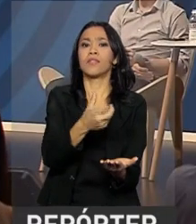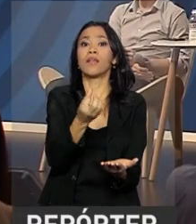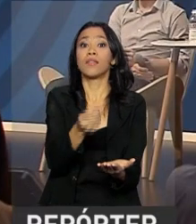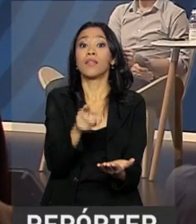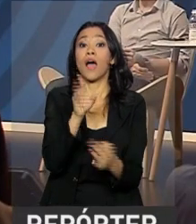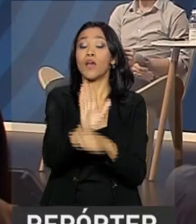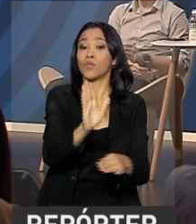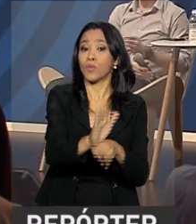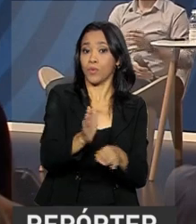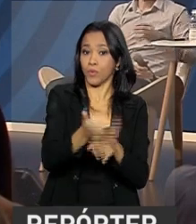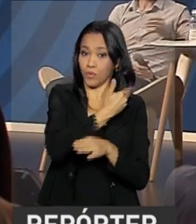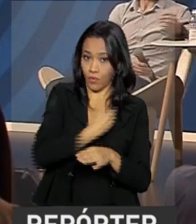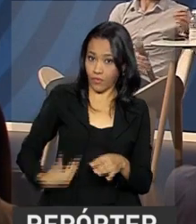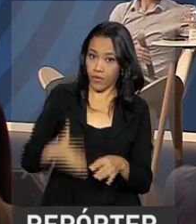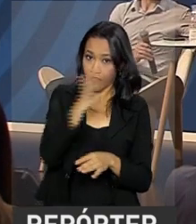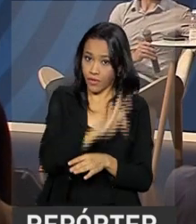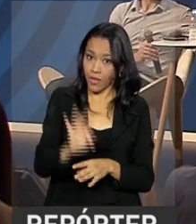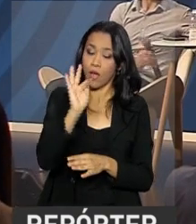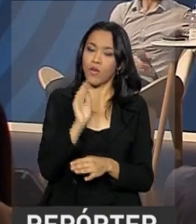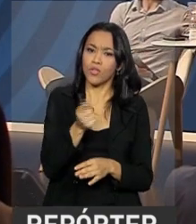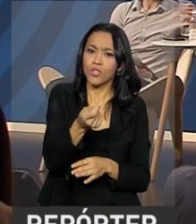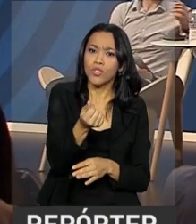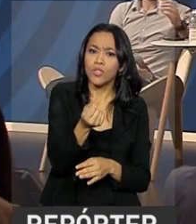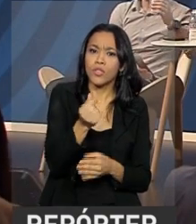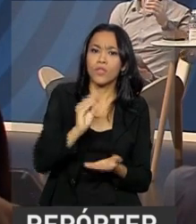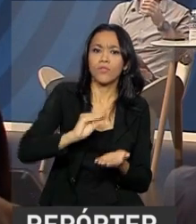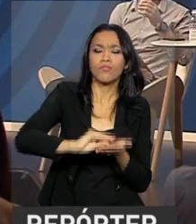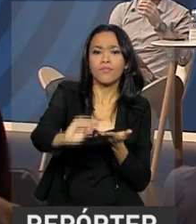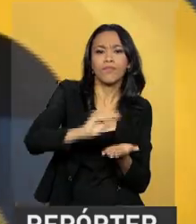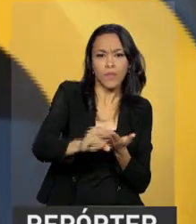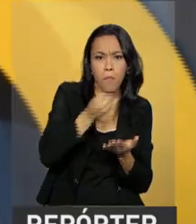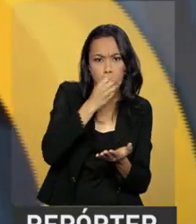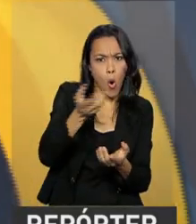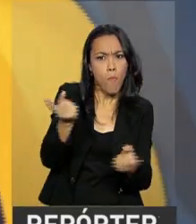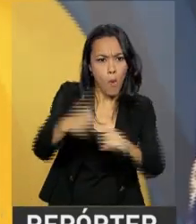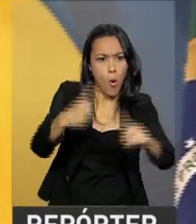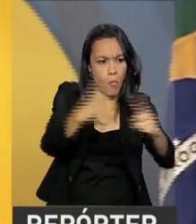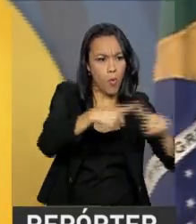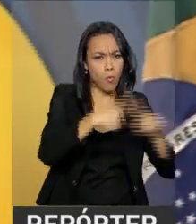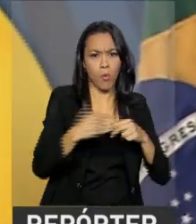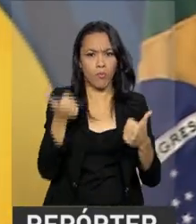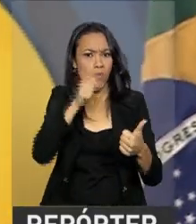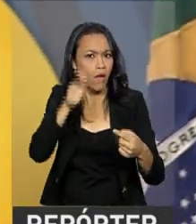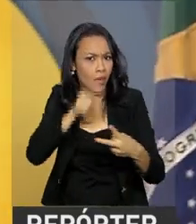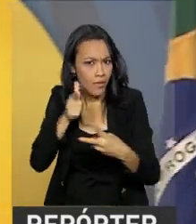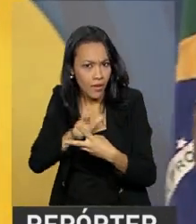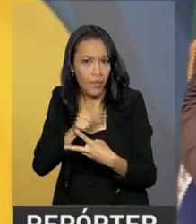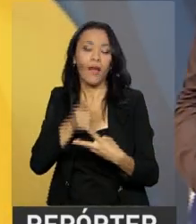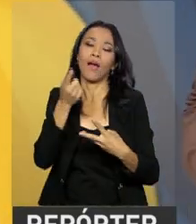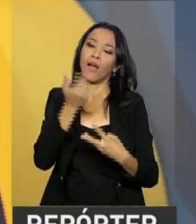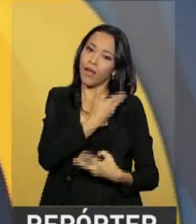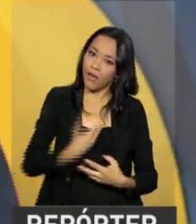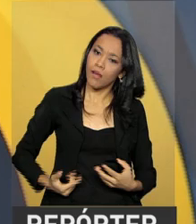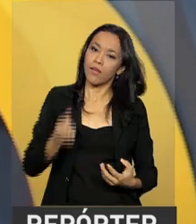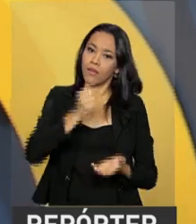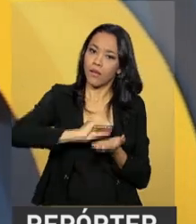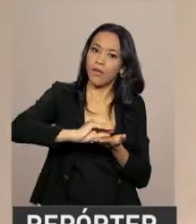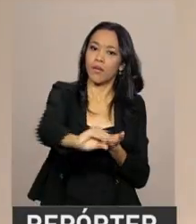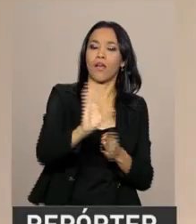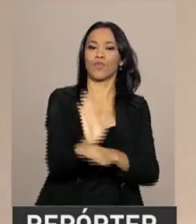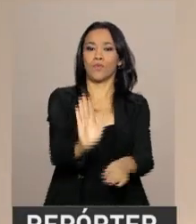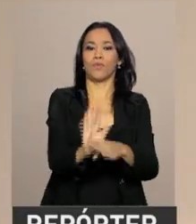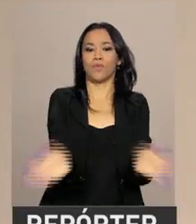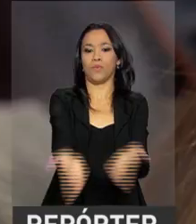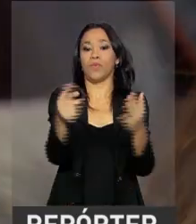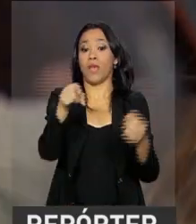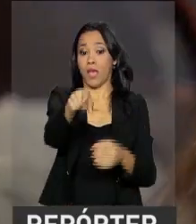patrocínio do Ministério do Esporte dado aos esportistas com bons resultados em competições nacionais e internacionais de suas modalidades.